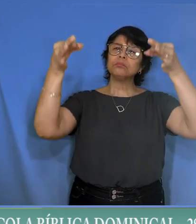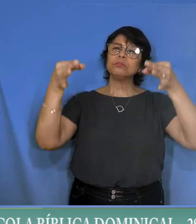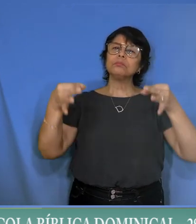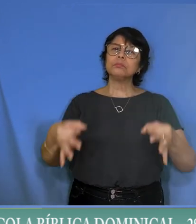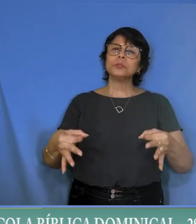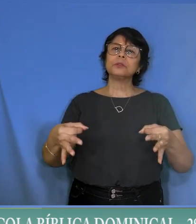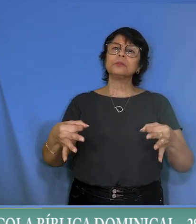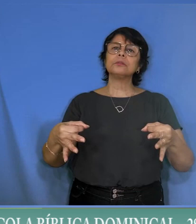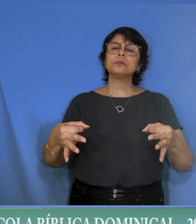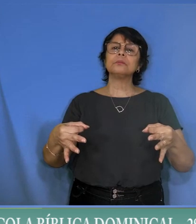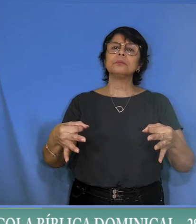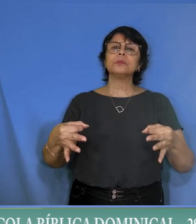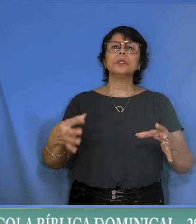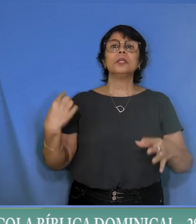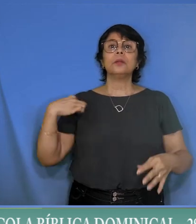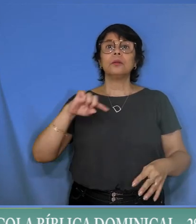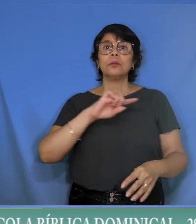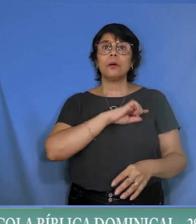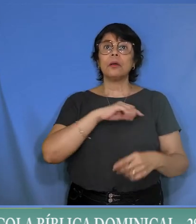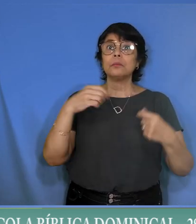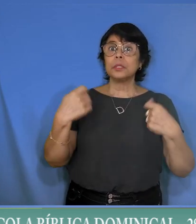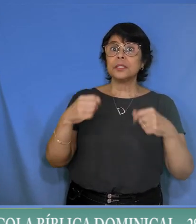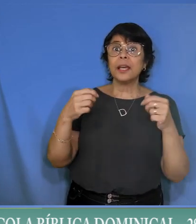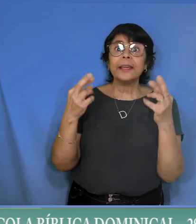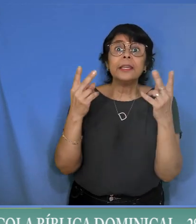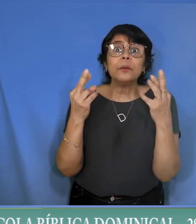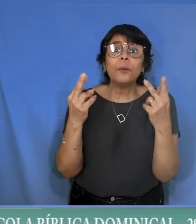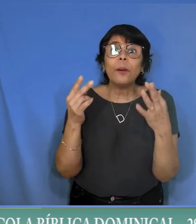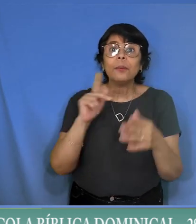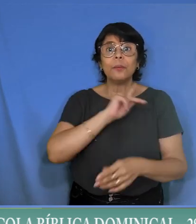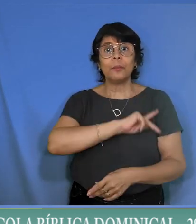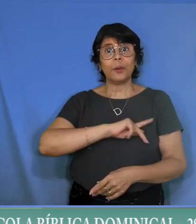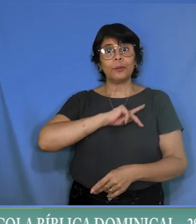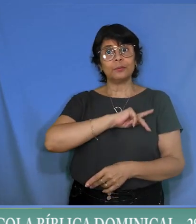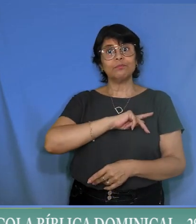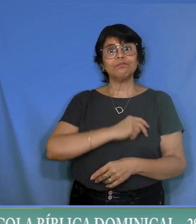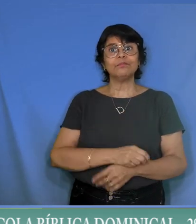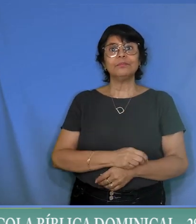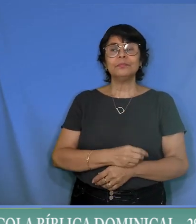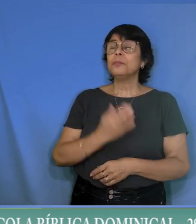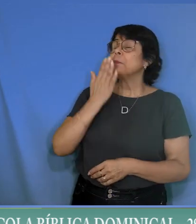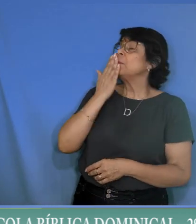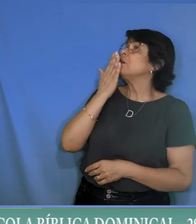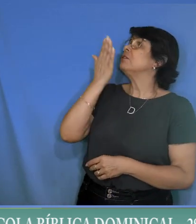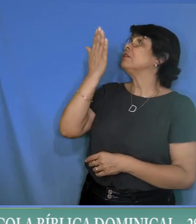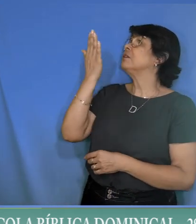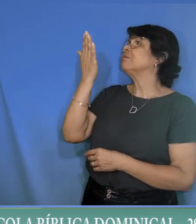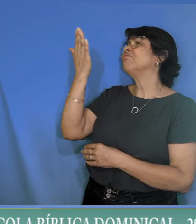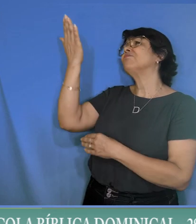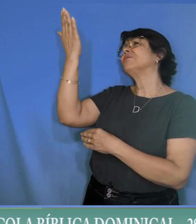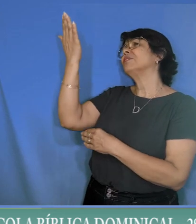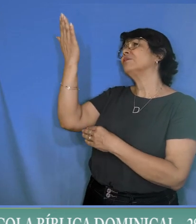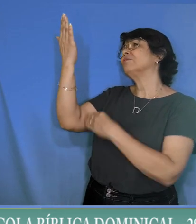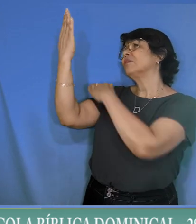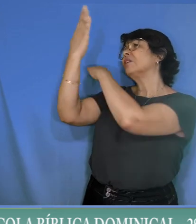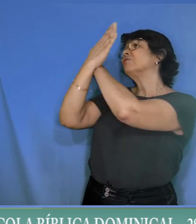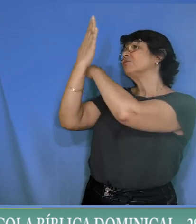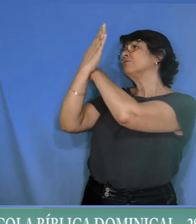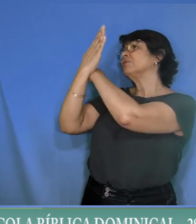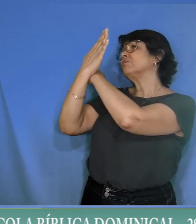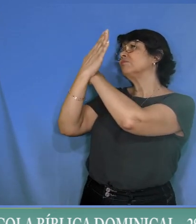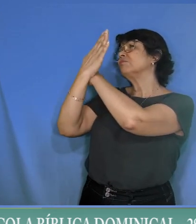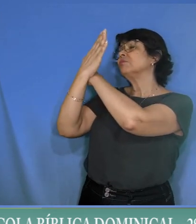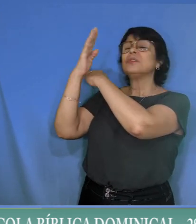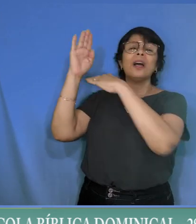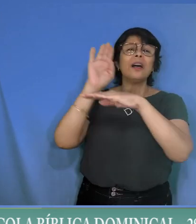à altura da nossa vocação. Que Deus nos ajude a andar assim, em santidade, habitação do